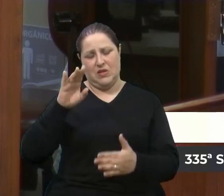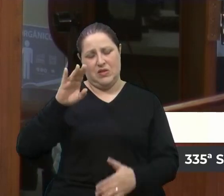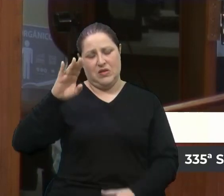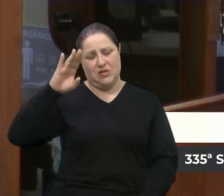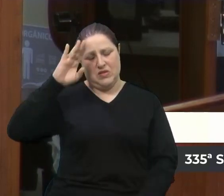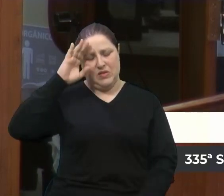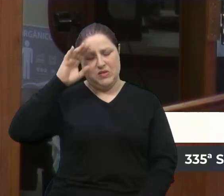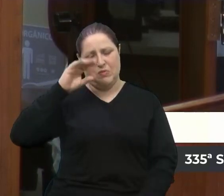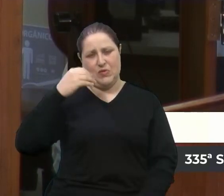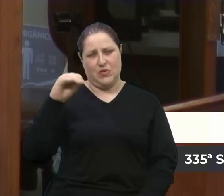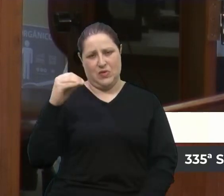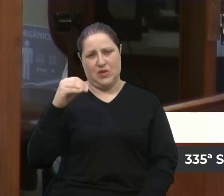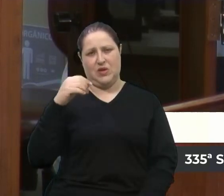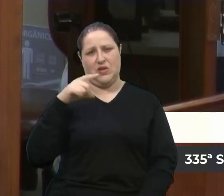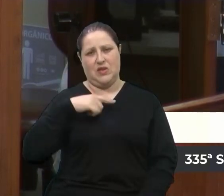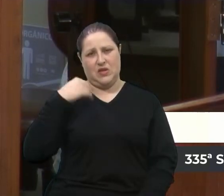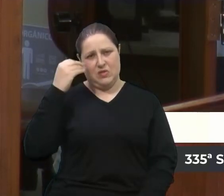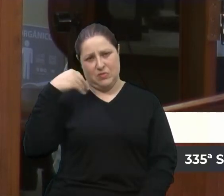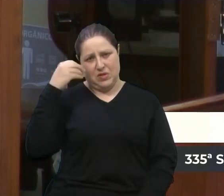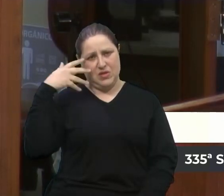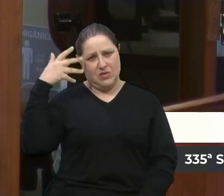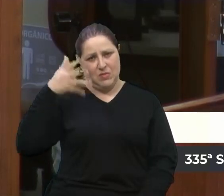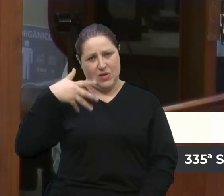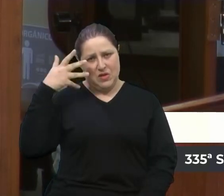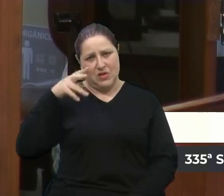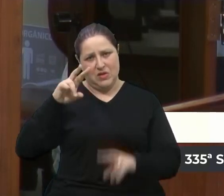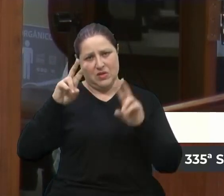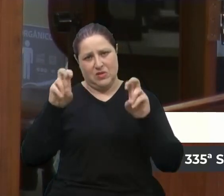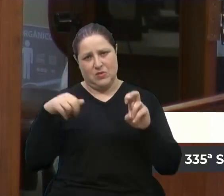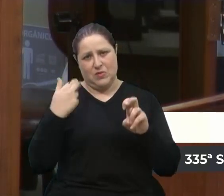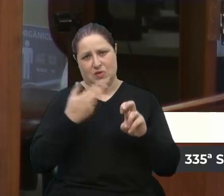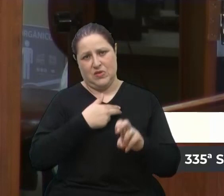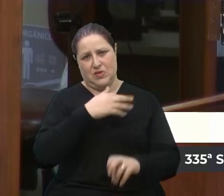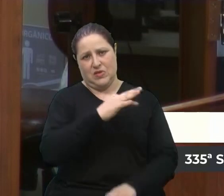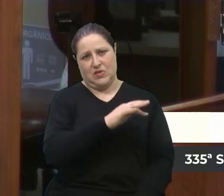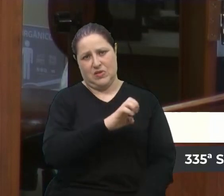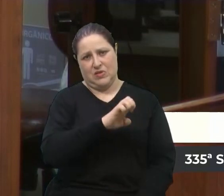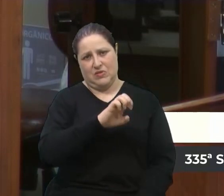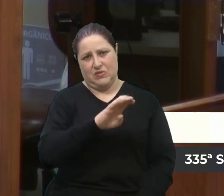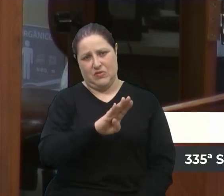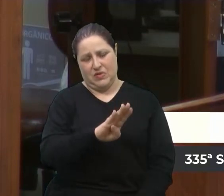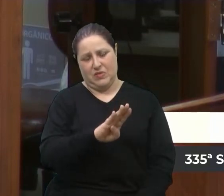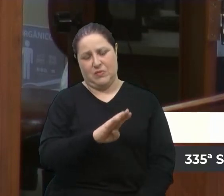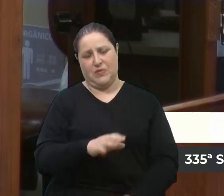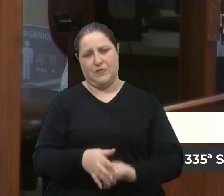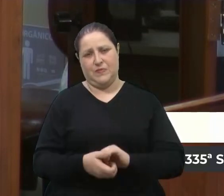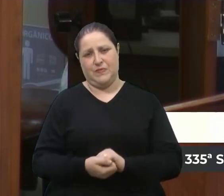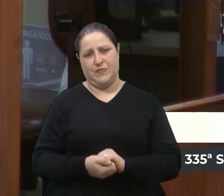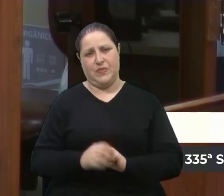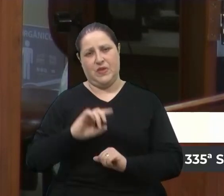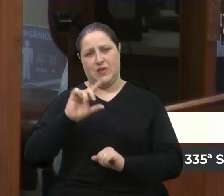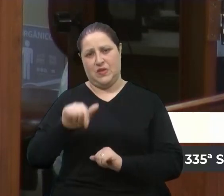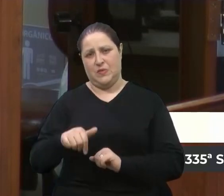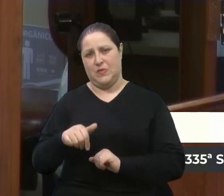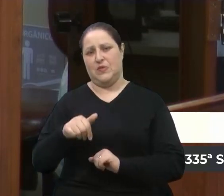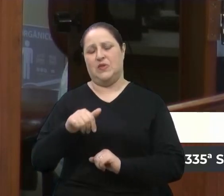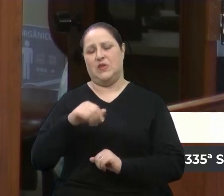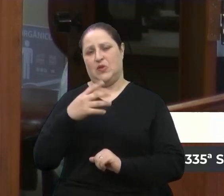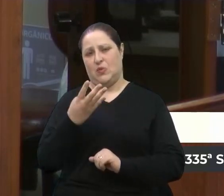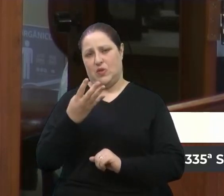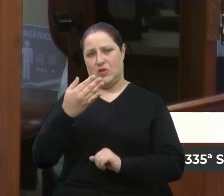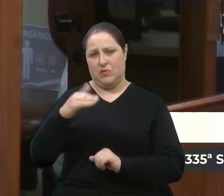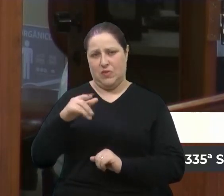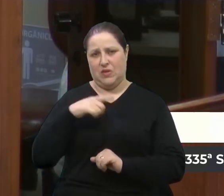uma palestra sobre a nossa Força Expedicionária Brasileira. E após, às 16h30, terá uma entrega